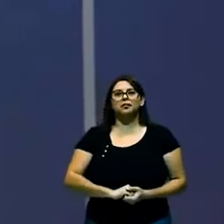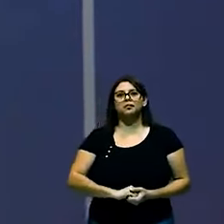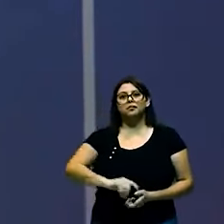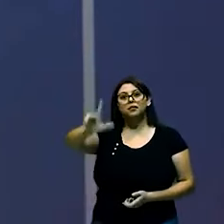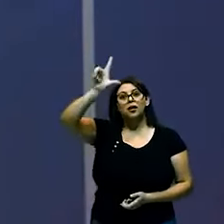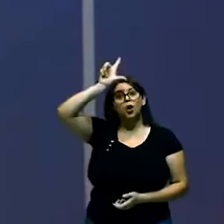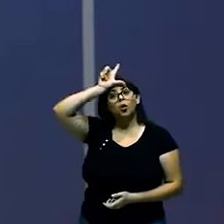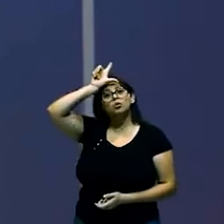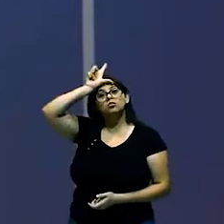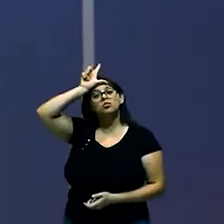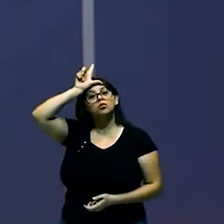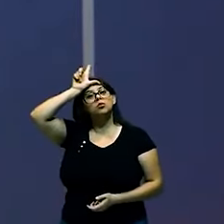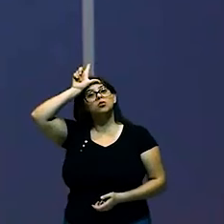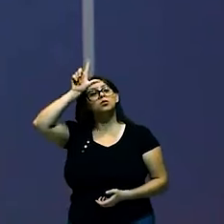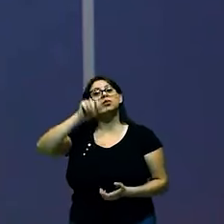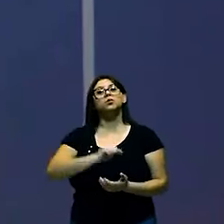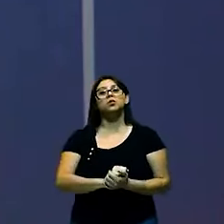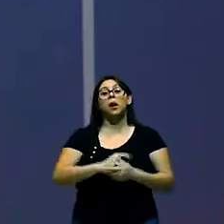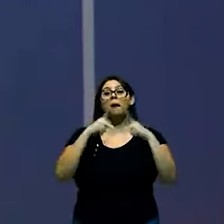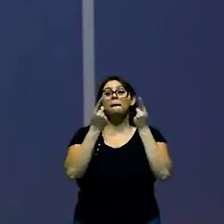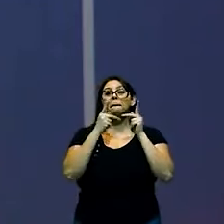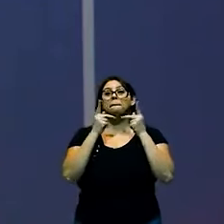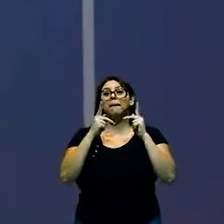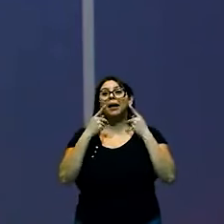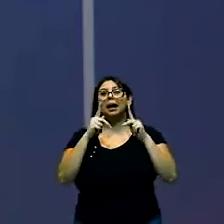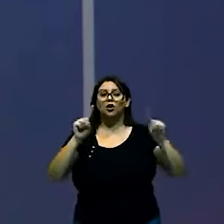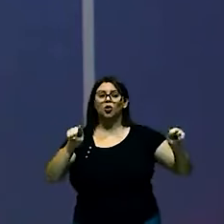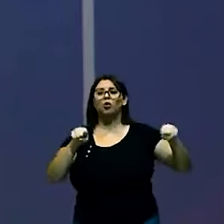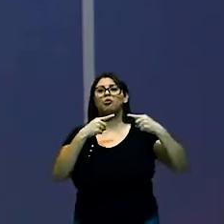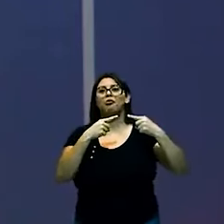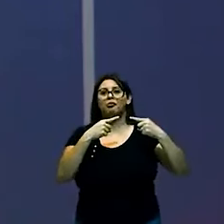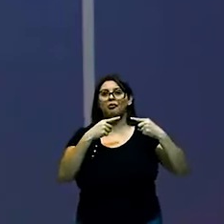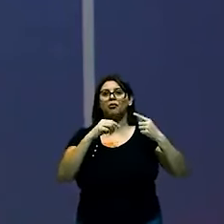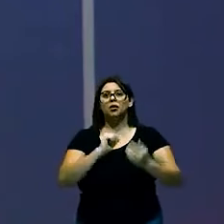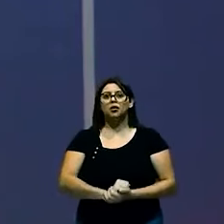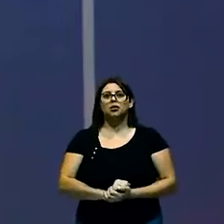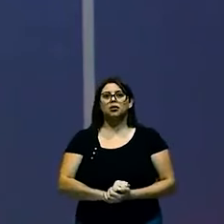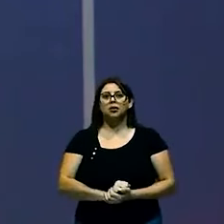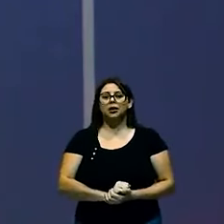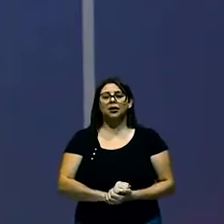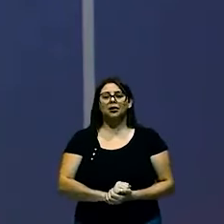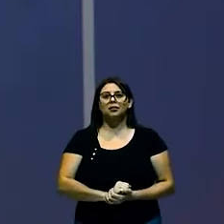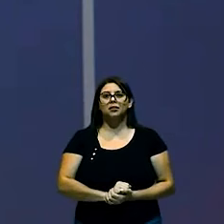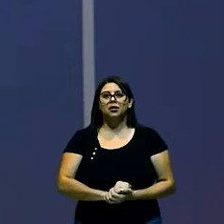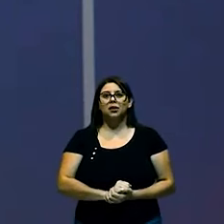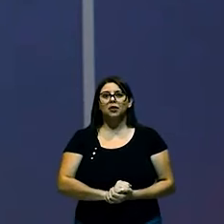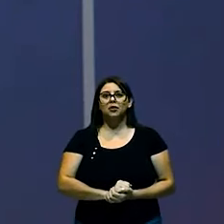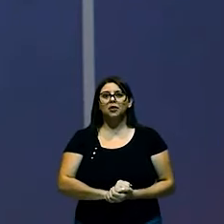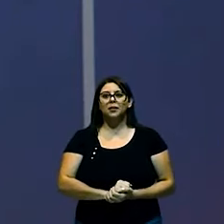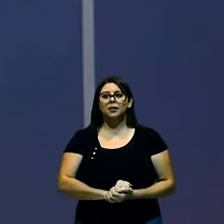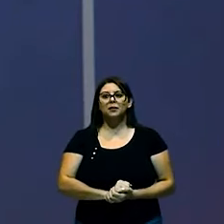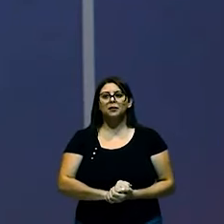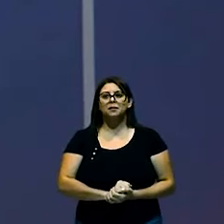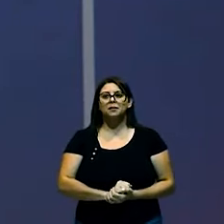um ano antes já tinha pregado contra as indulgências, enquanto Tetzel chega na região de Wittenburgo, onde estava Lutero,